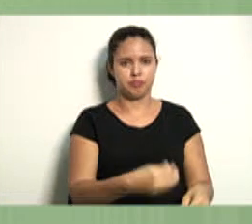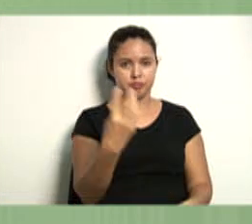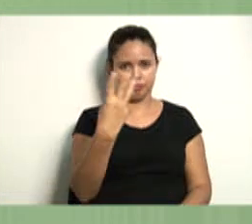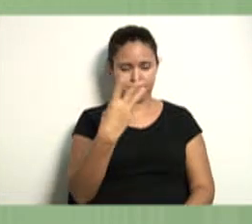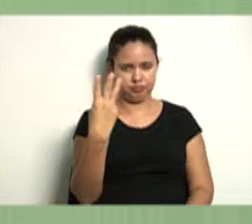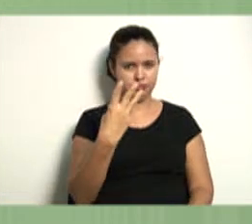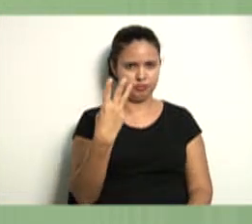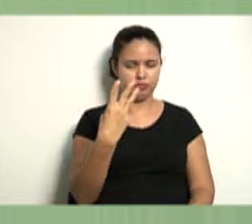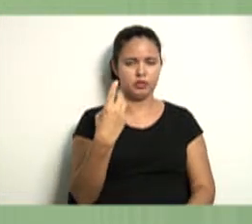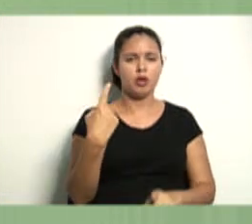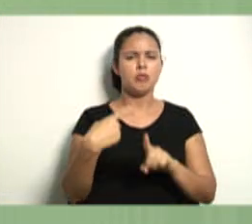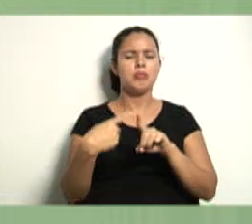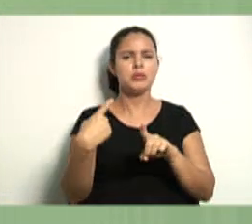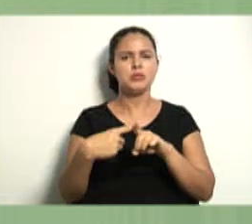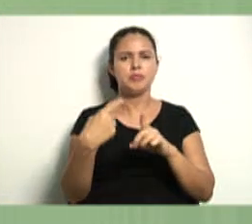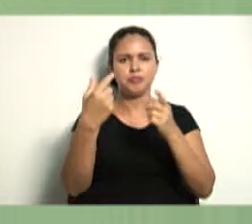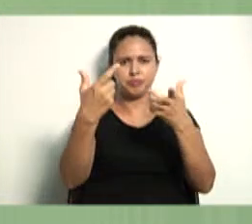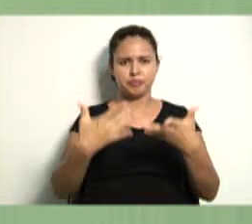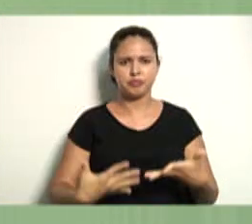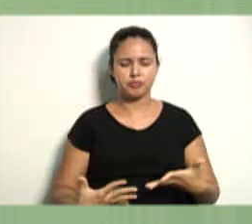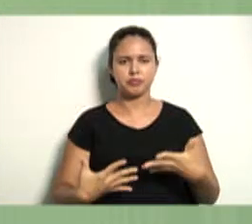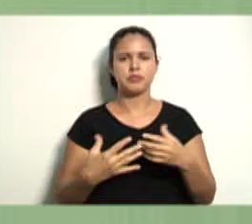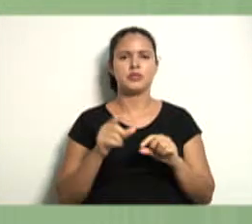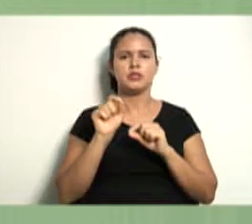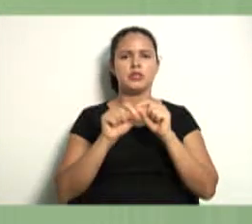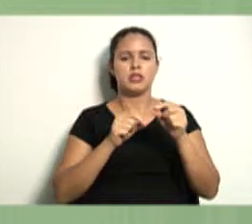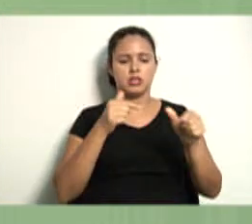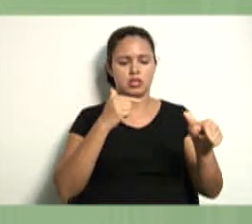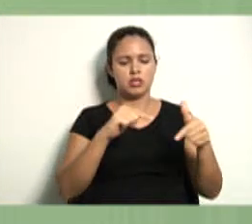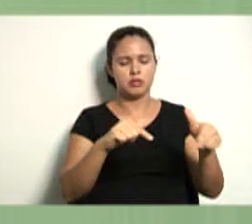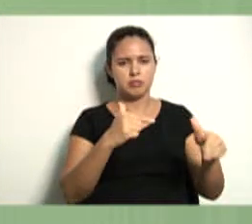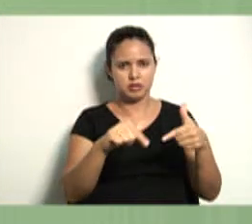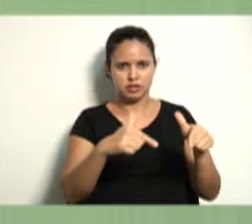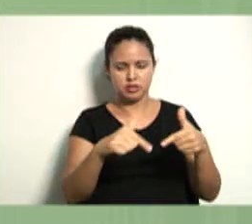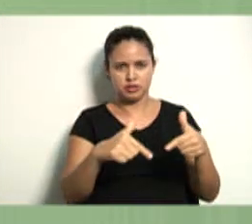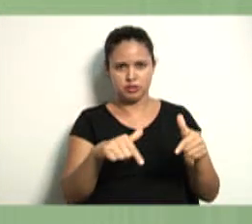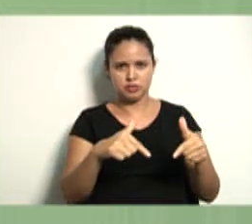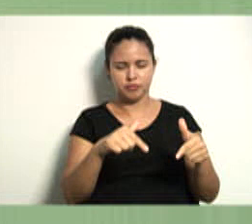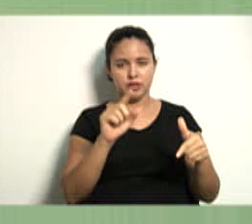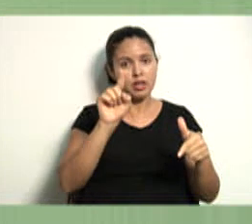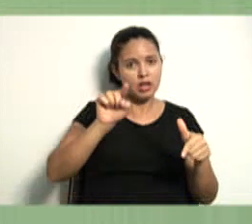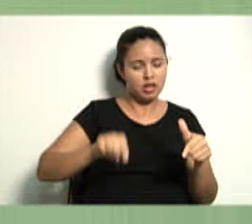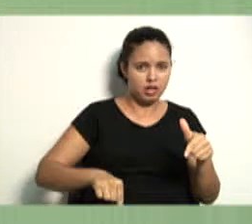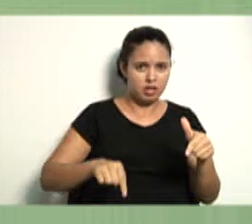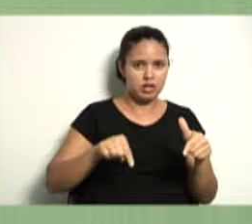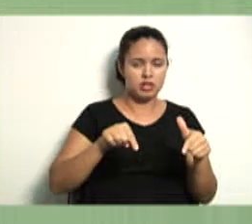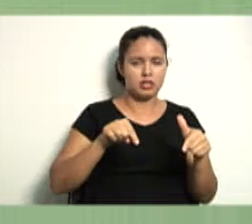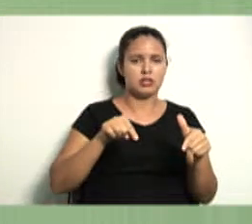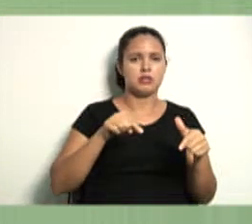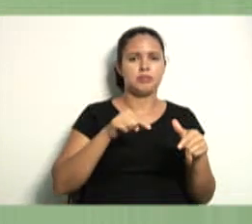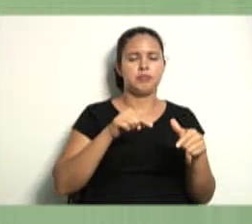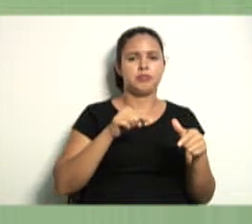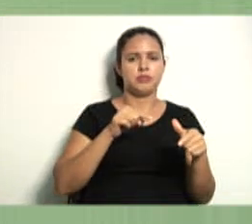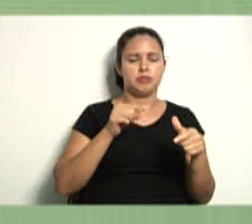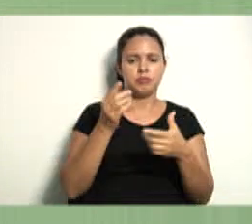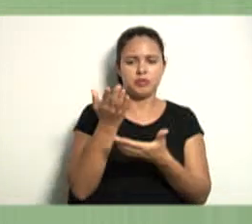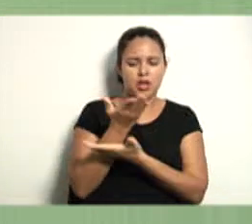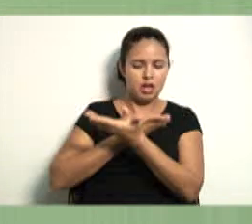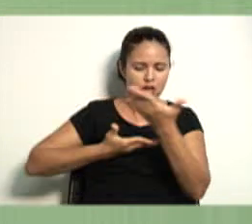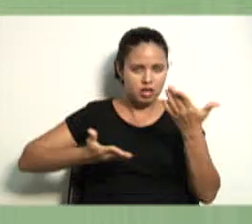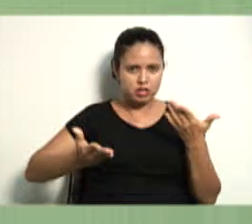3. Por que dizemos que o trabalho é uma